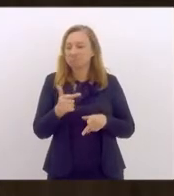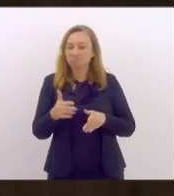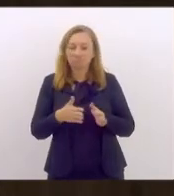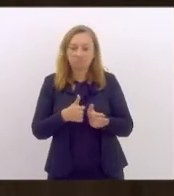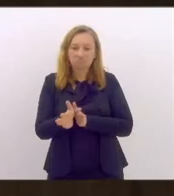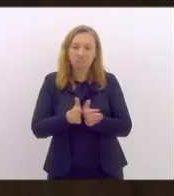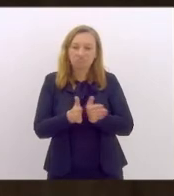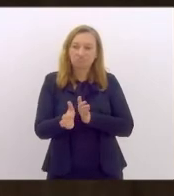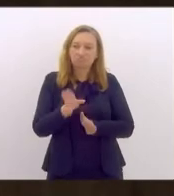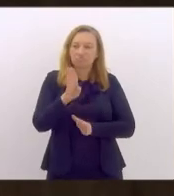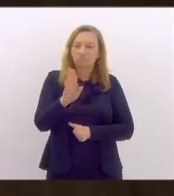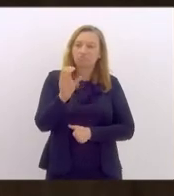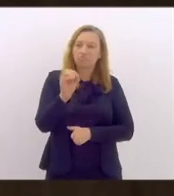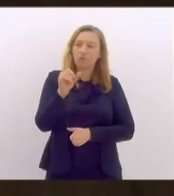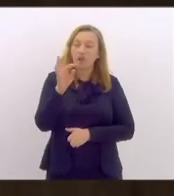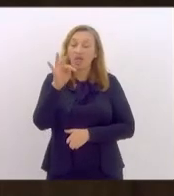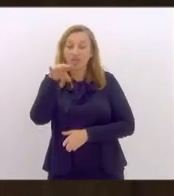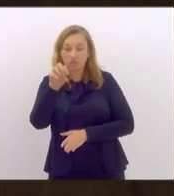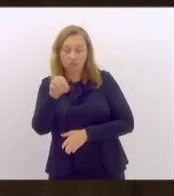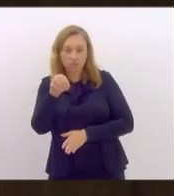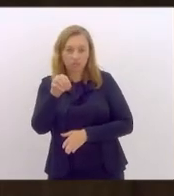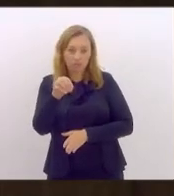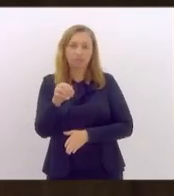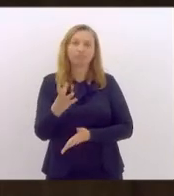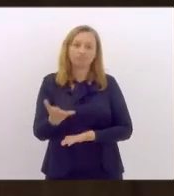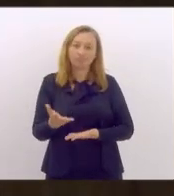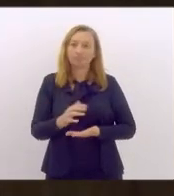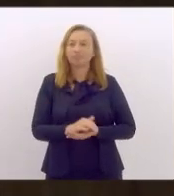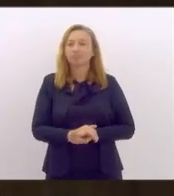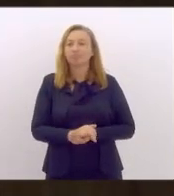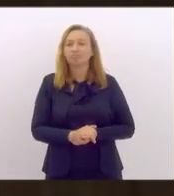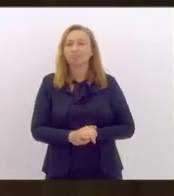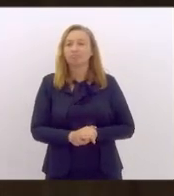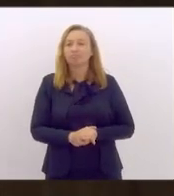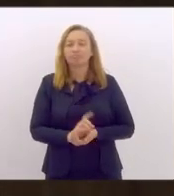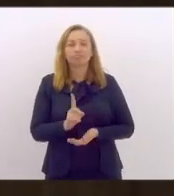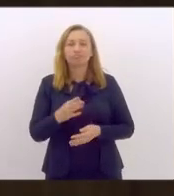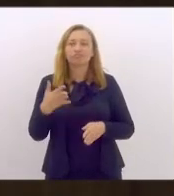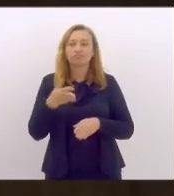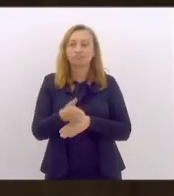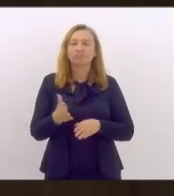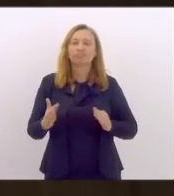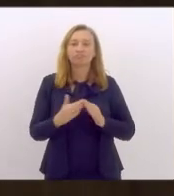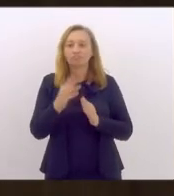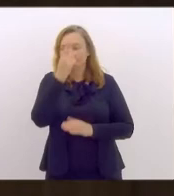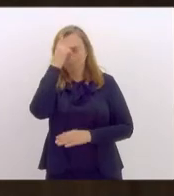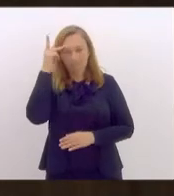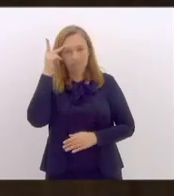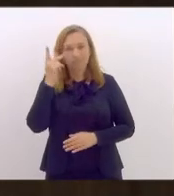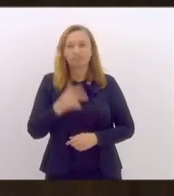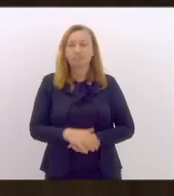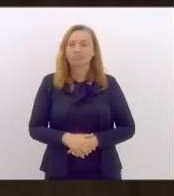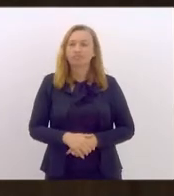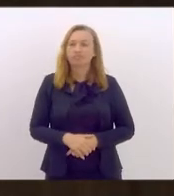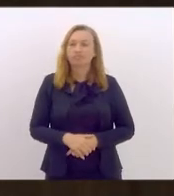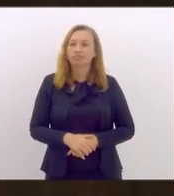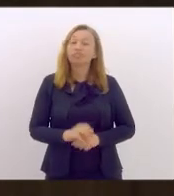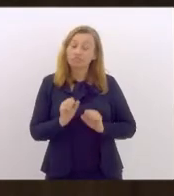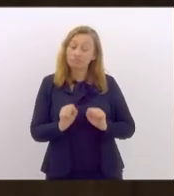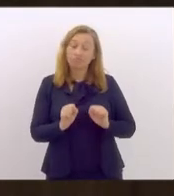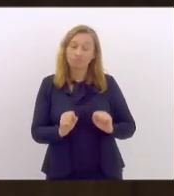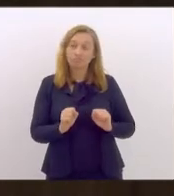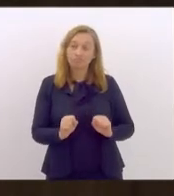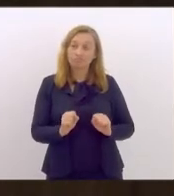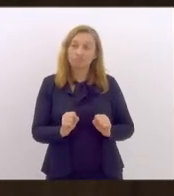ao boleto o boleto passou a não não mais chegar na casa das pessoas para que as pessoas